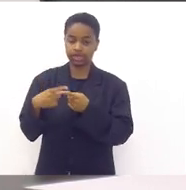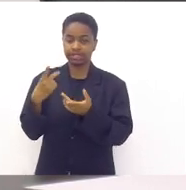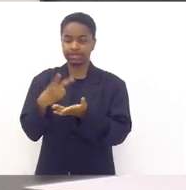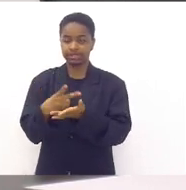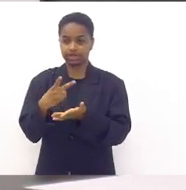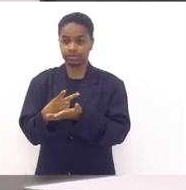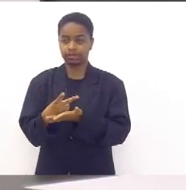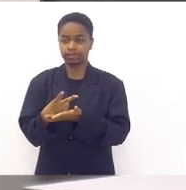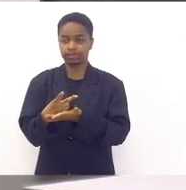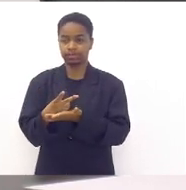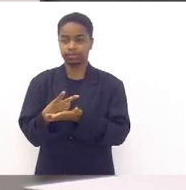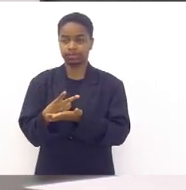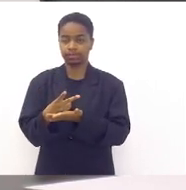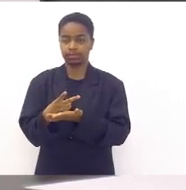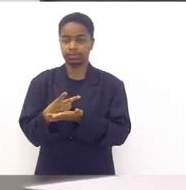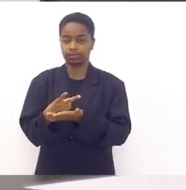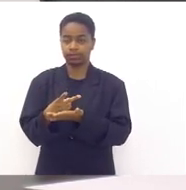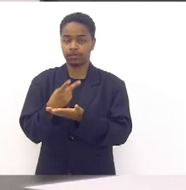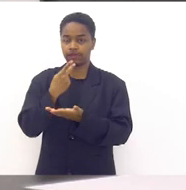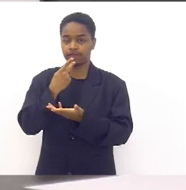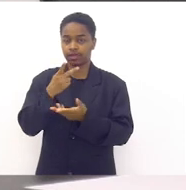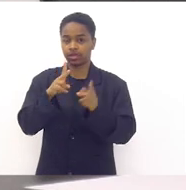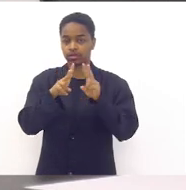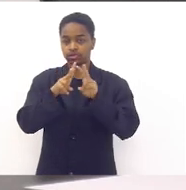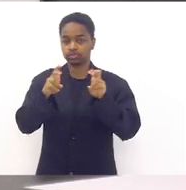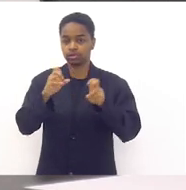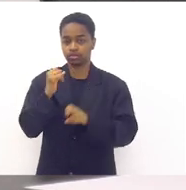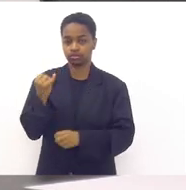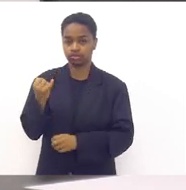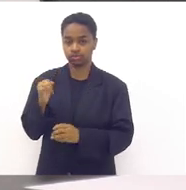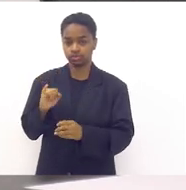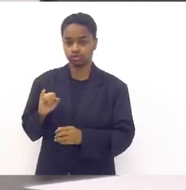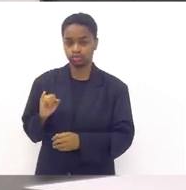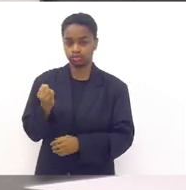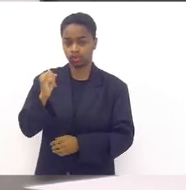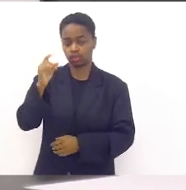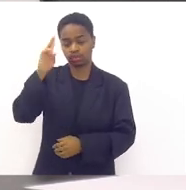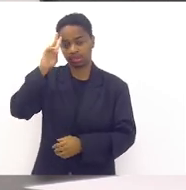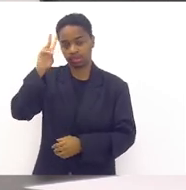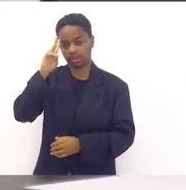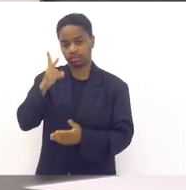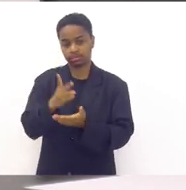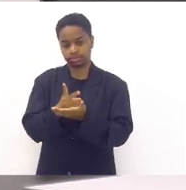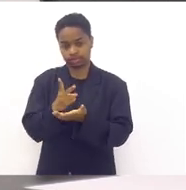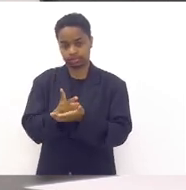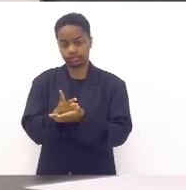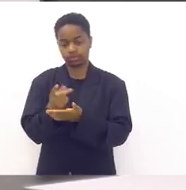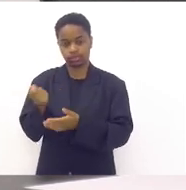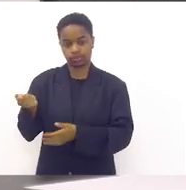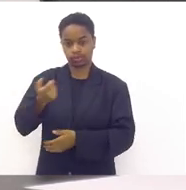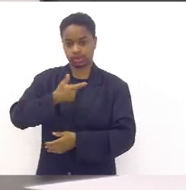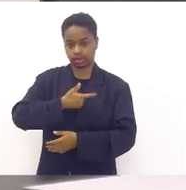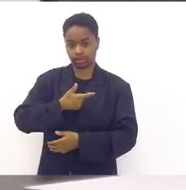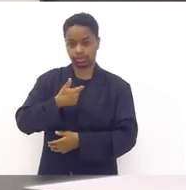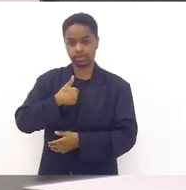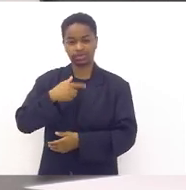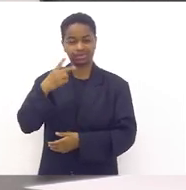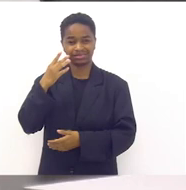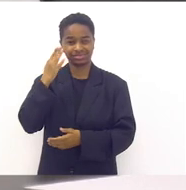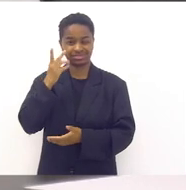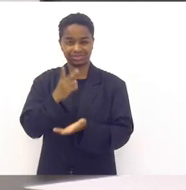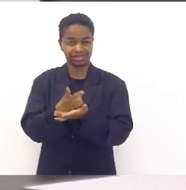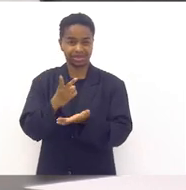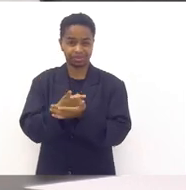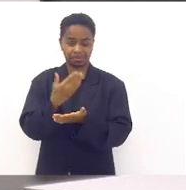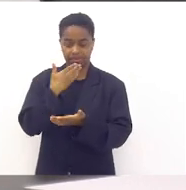números mais presentes e mais na memória, mais frescos do que eu. Eu sempre me socorro com o